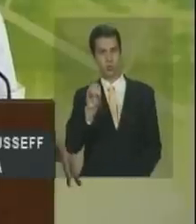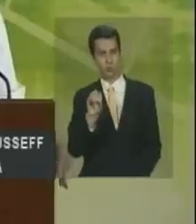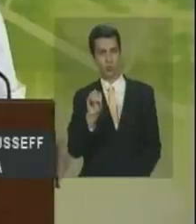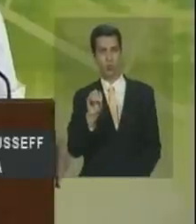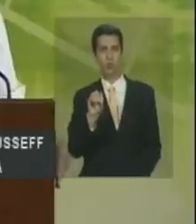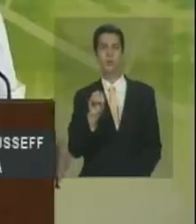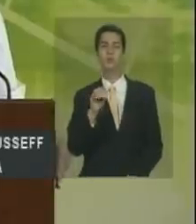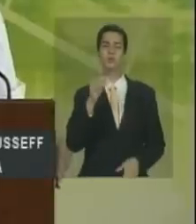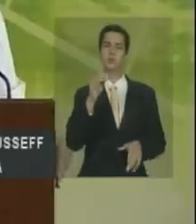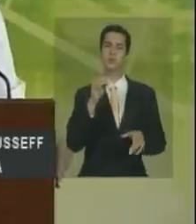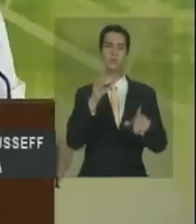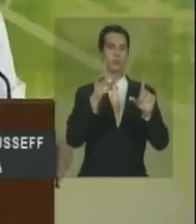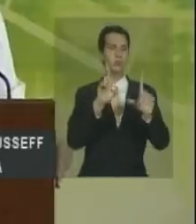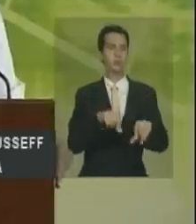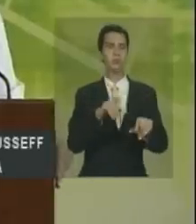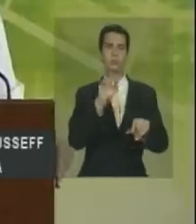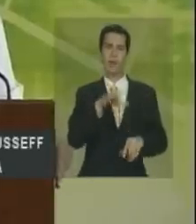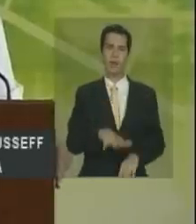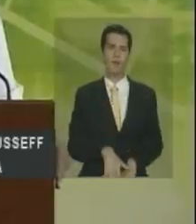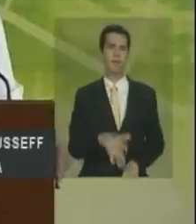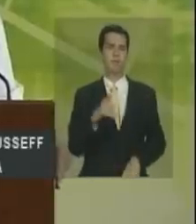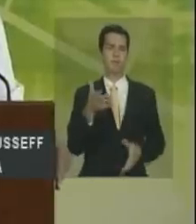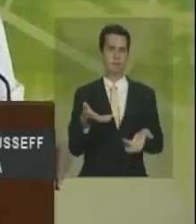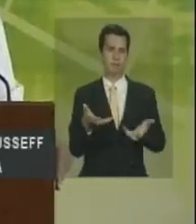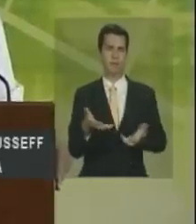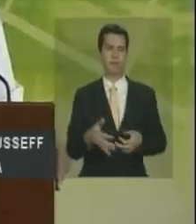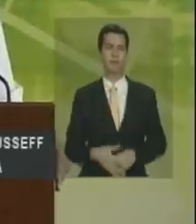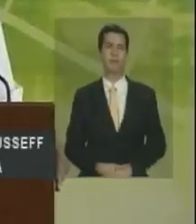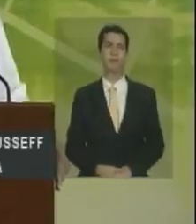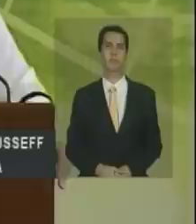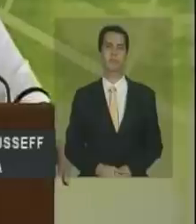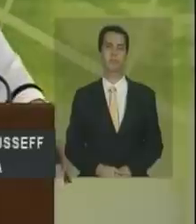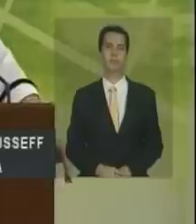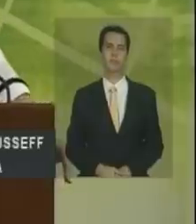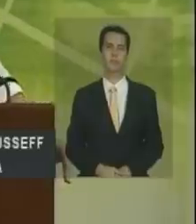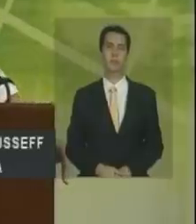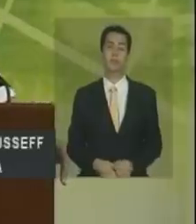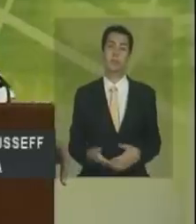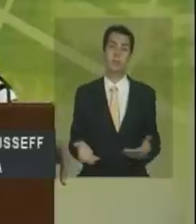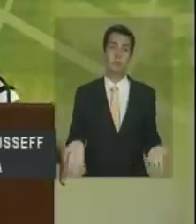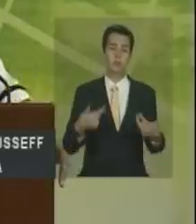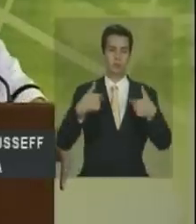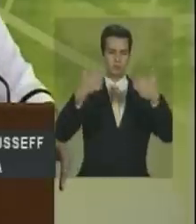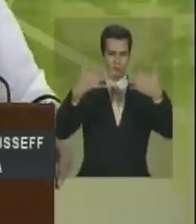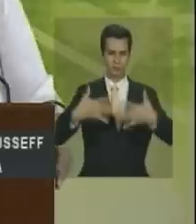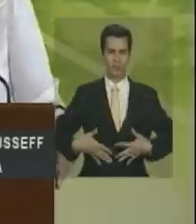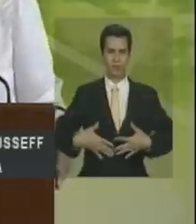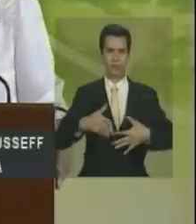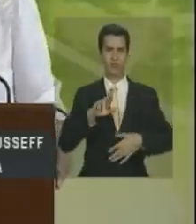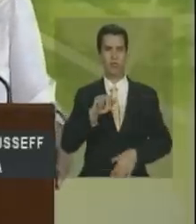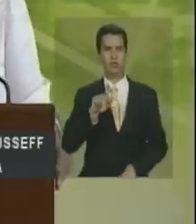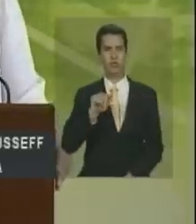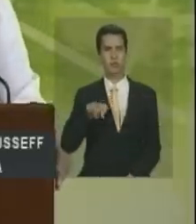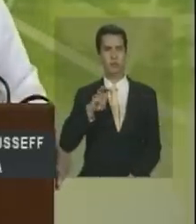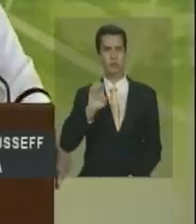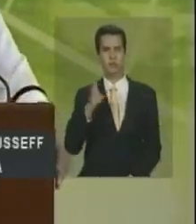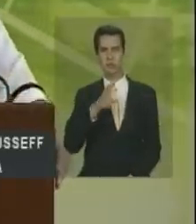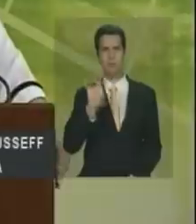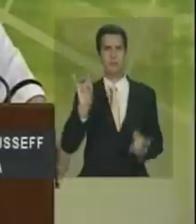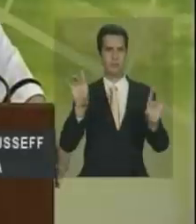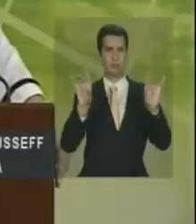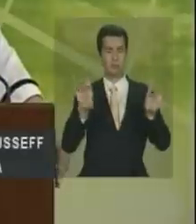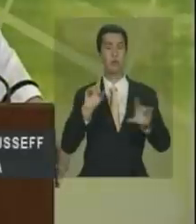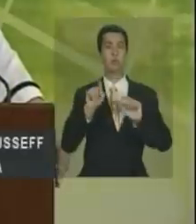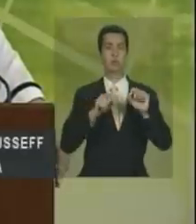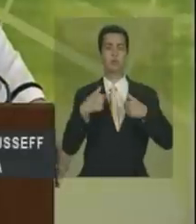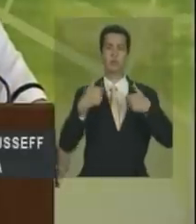empregos. Nesse sentido, ao falar de regime especial, eu não posso deixar de mencionar